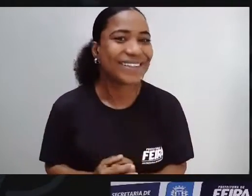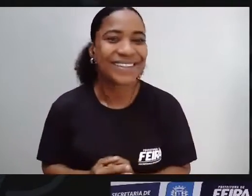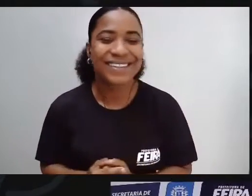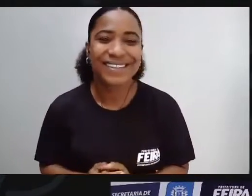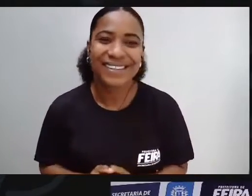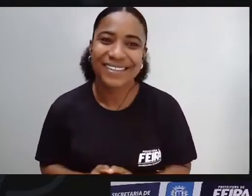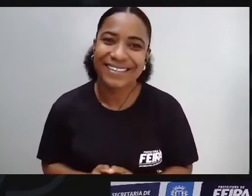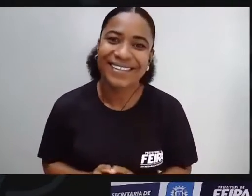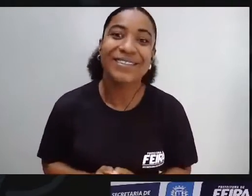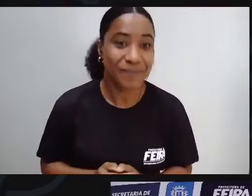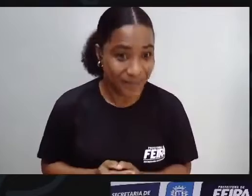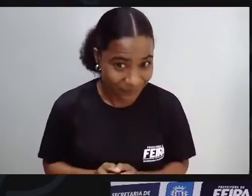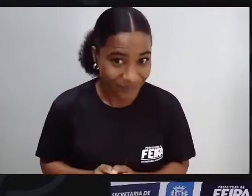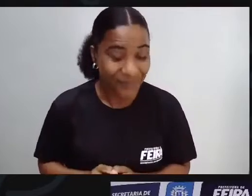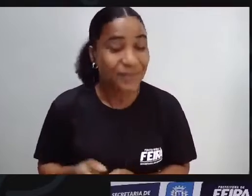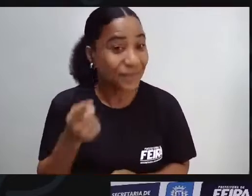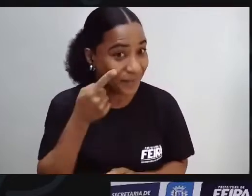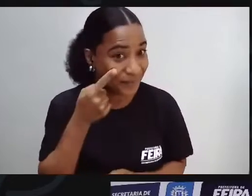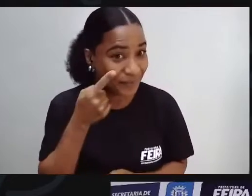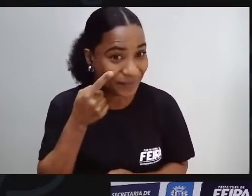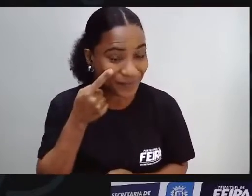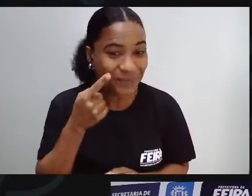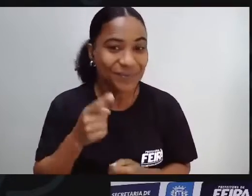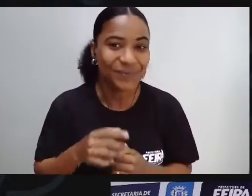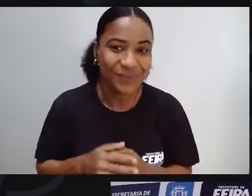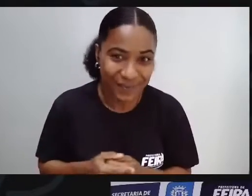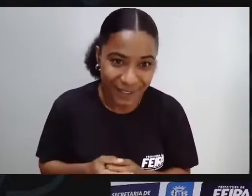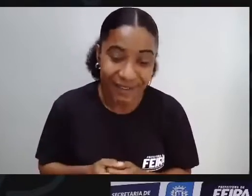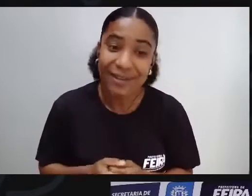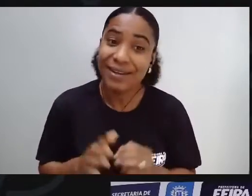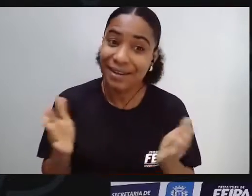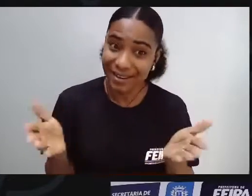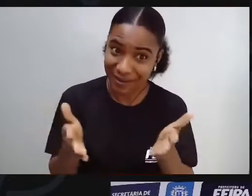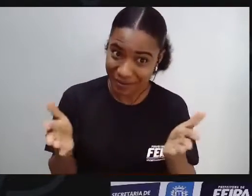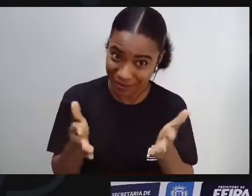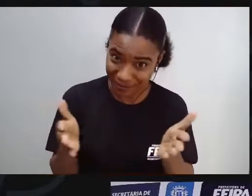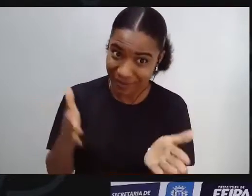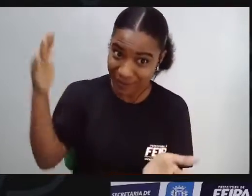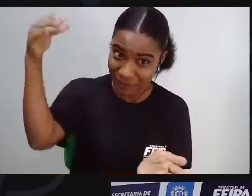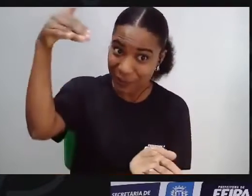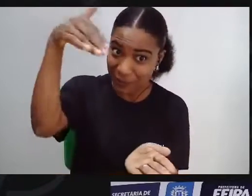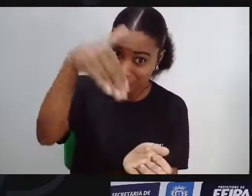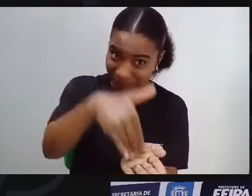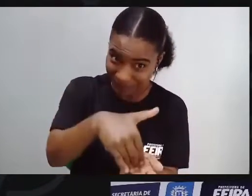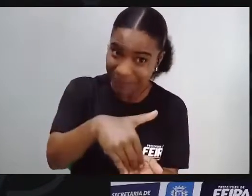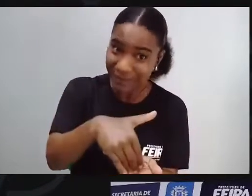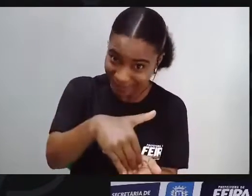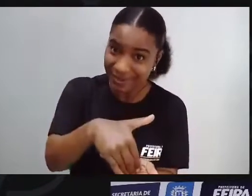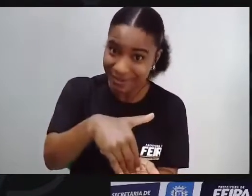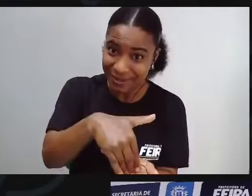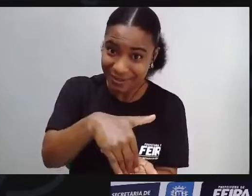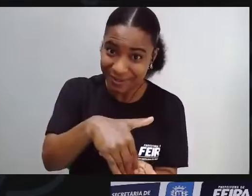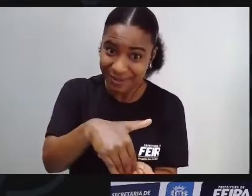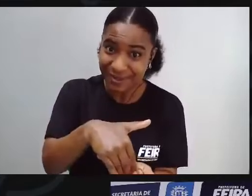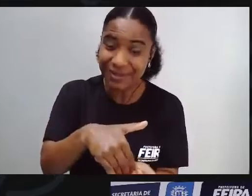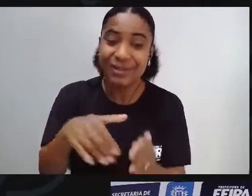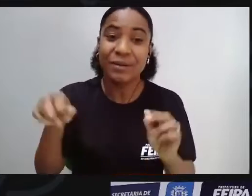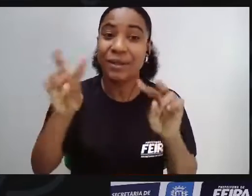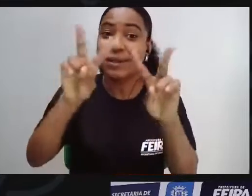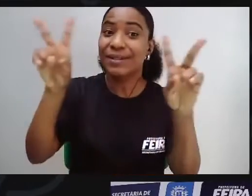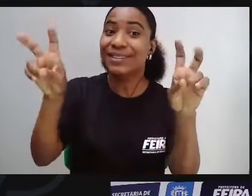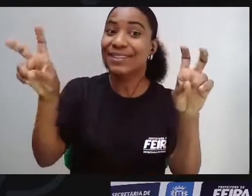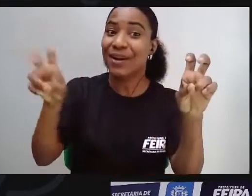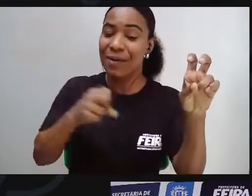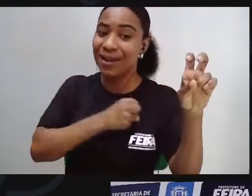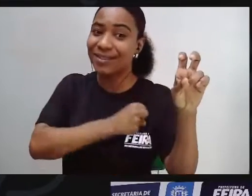e esse aí e para finalizar a gente vai fazer atenção e conversar contigo aí